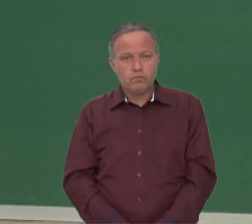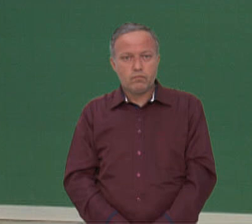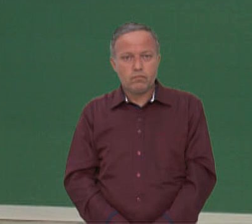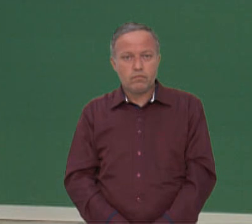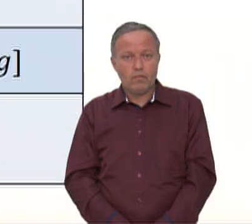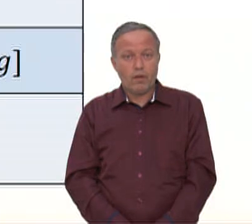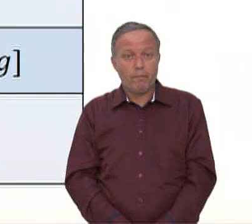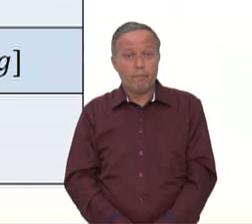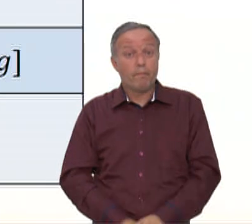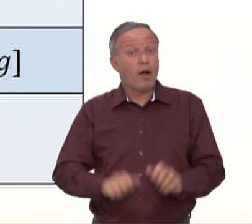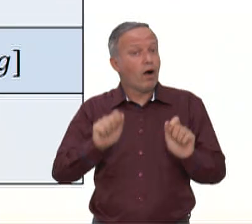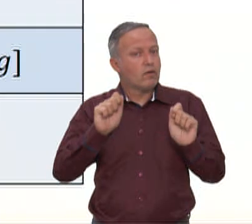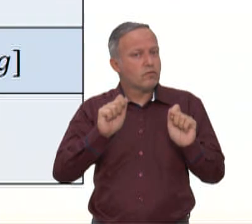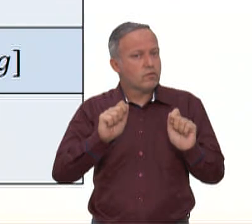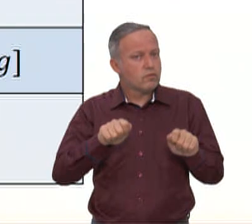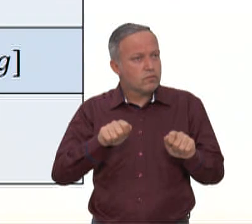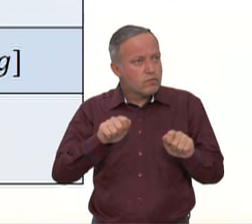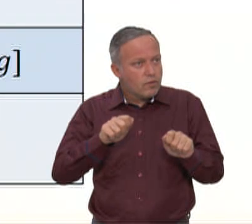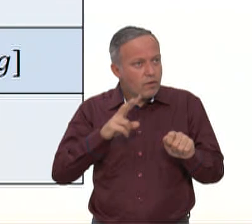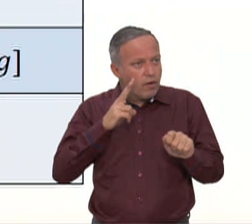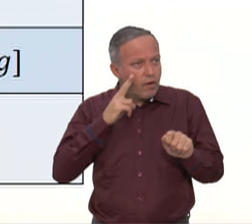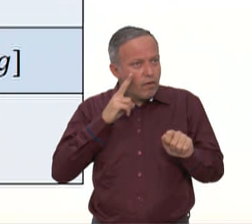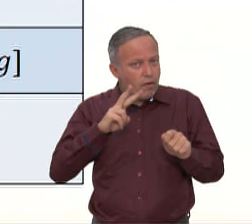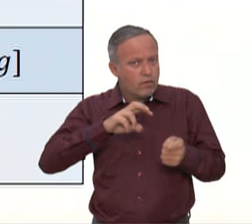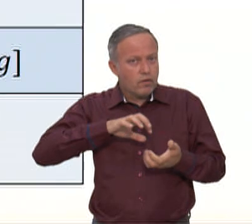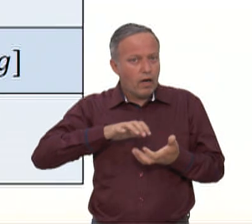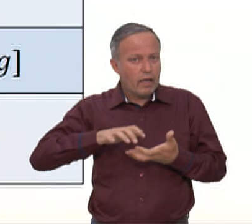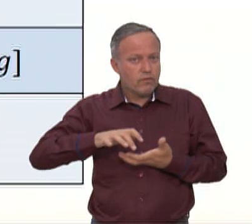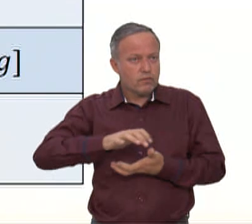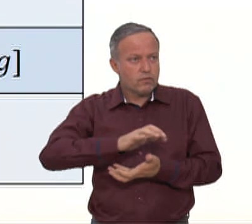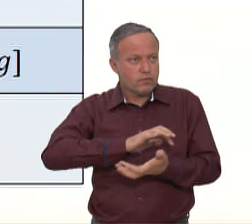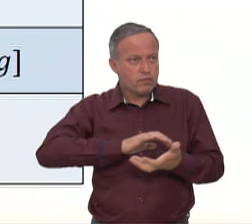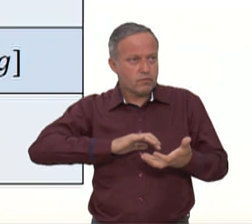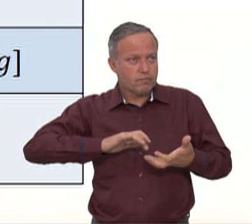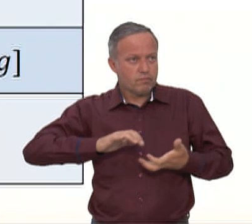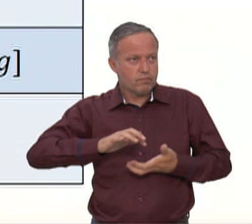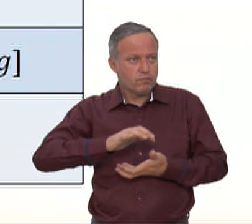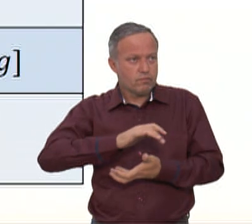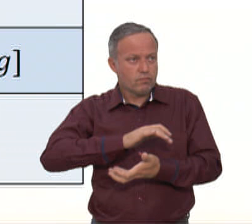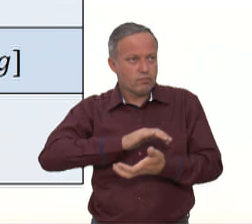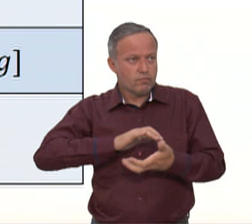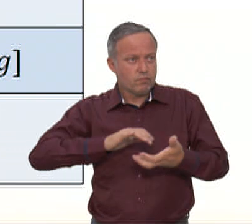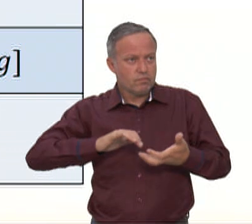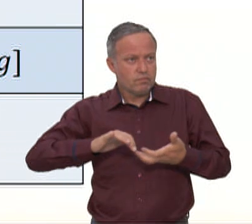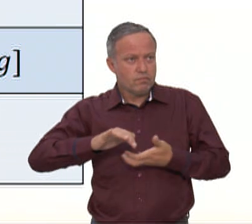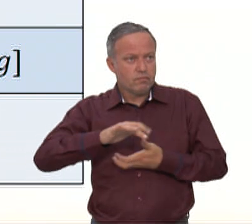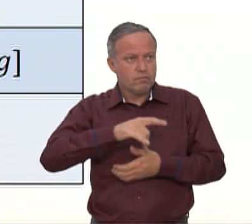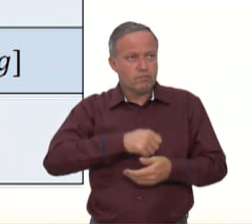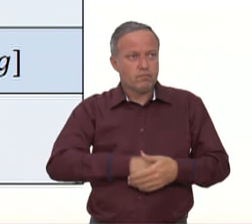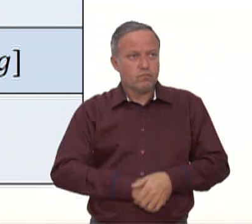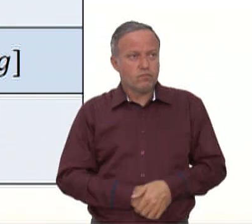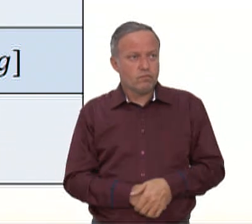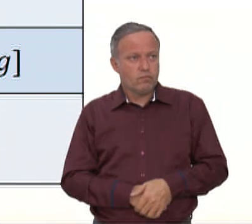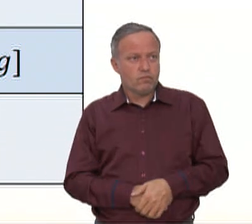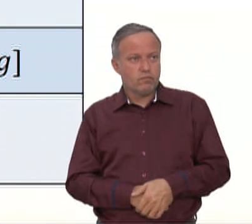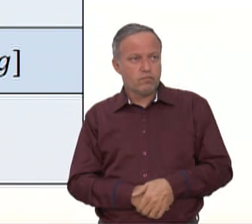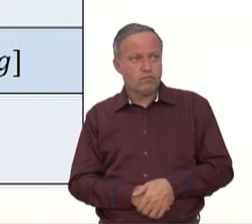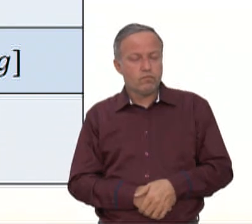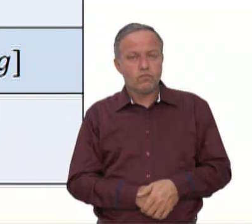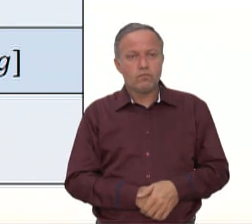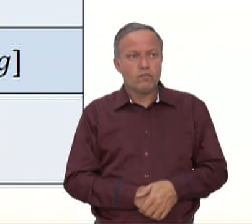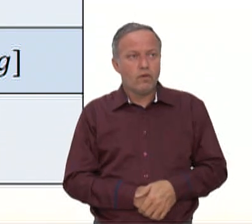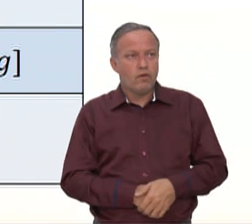podemos definir a partir da equação fundamental da calorimetria, definido ali como Q, M, C